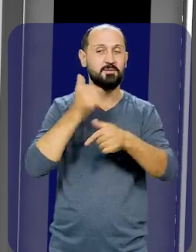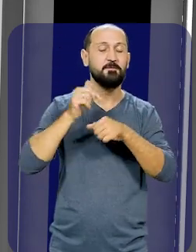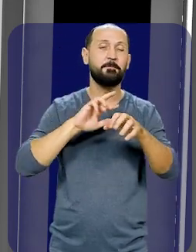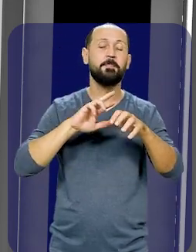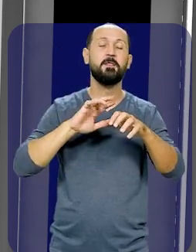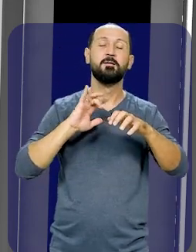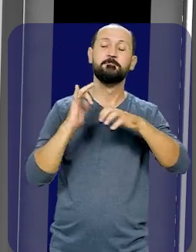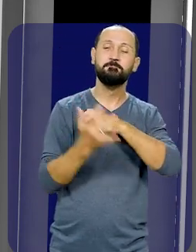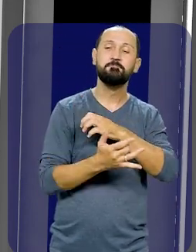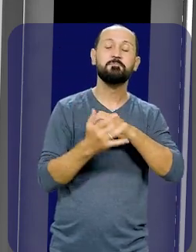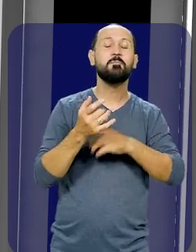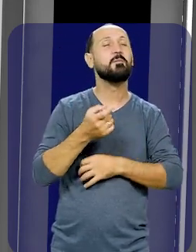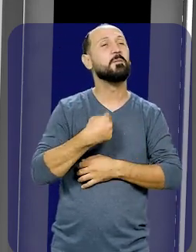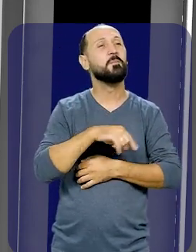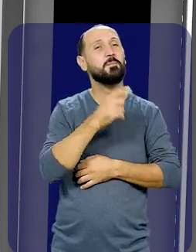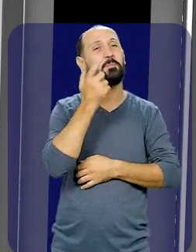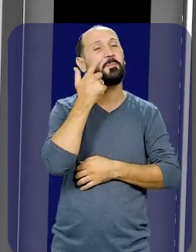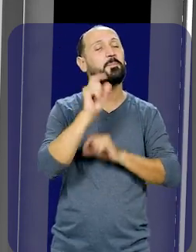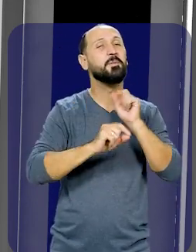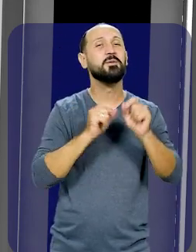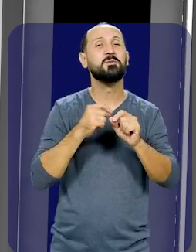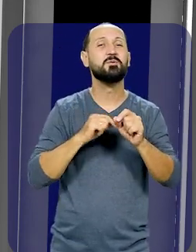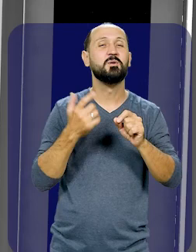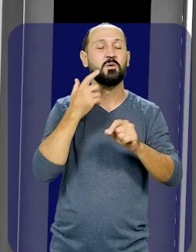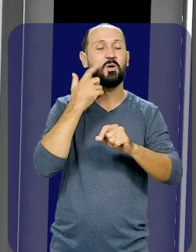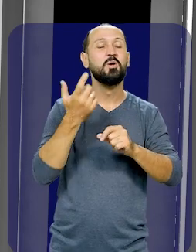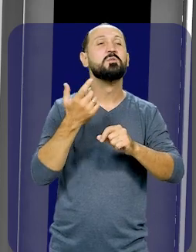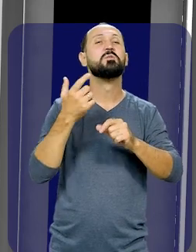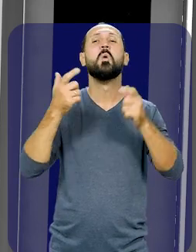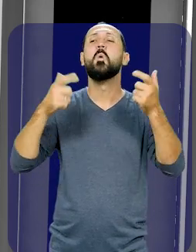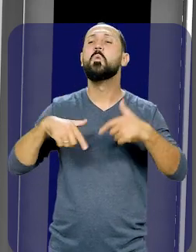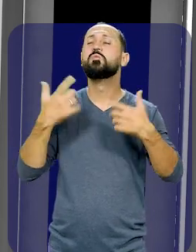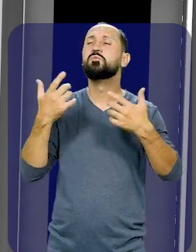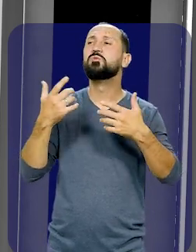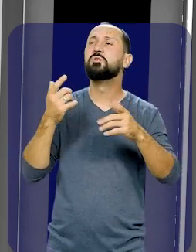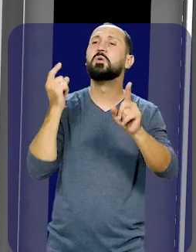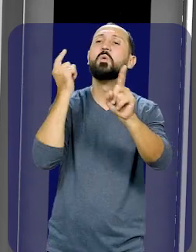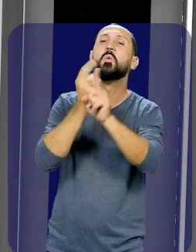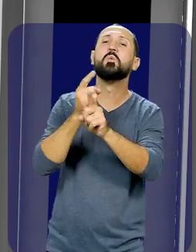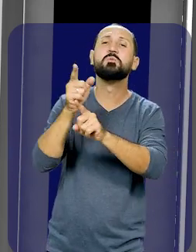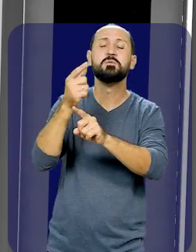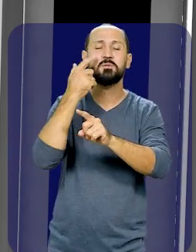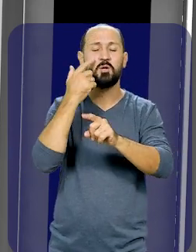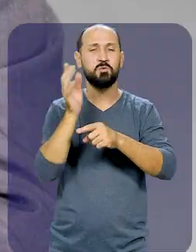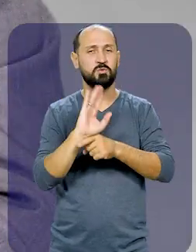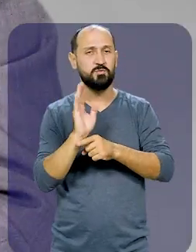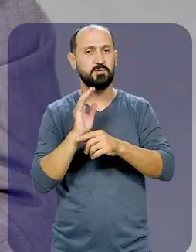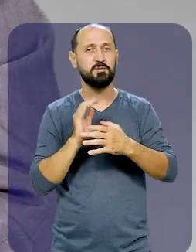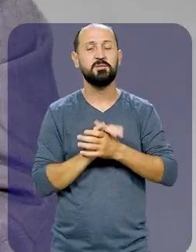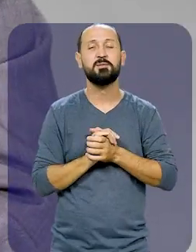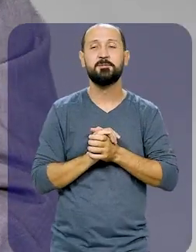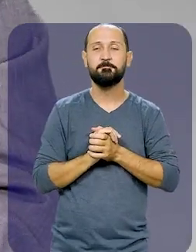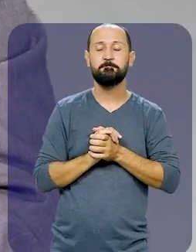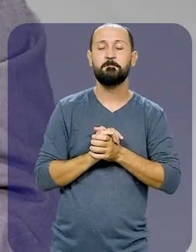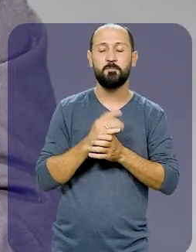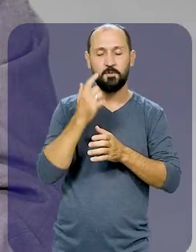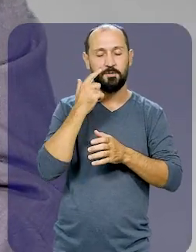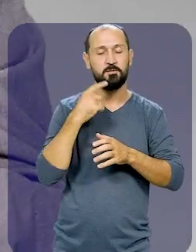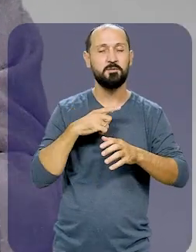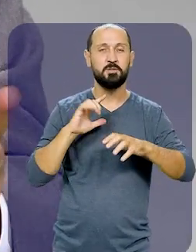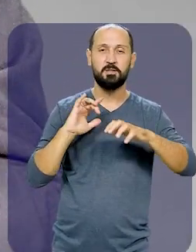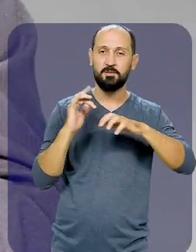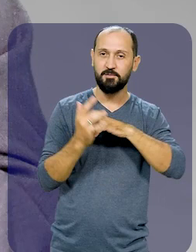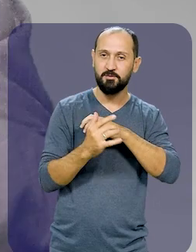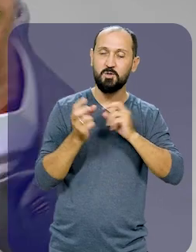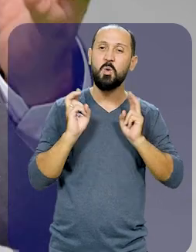sociais. Deixa pra gente o endereço onde as pessoas podem estar localizando seus vídeos. As redes sociais eu espero